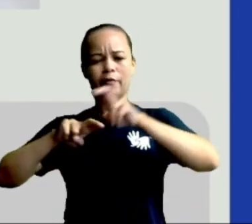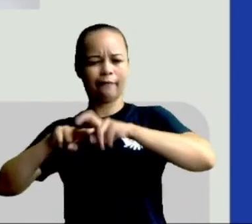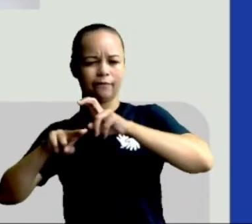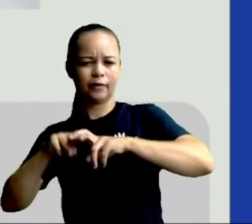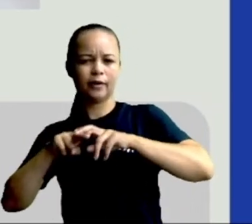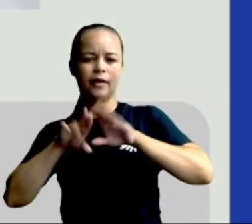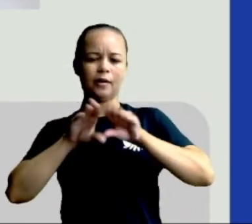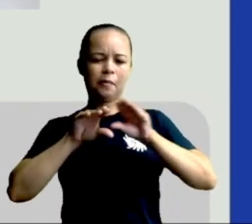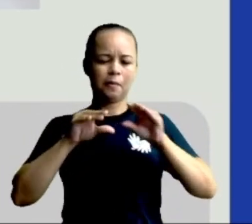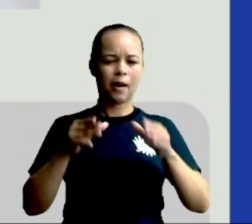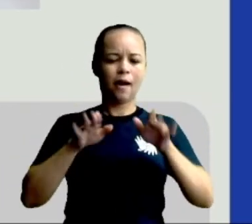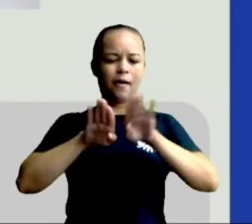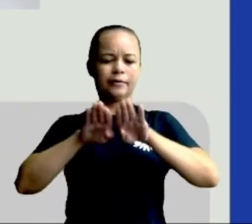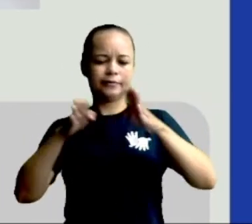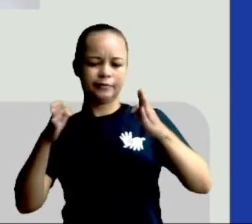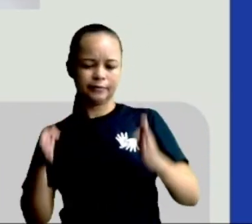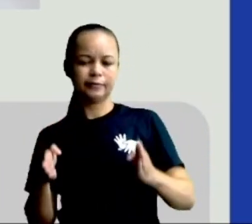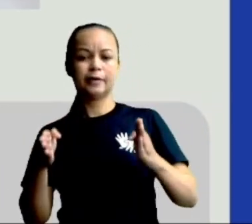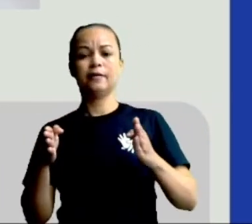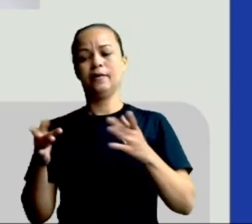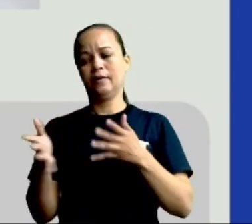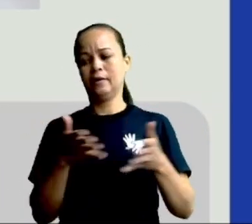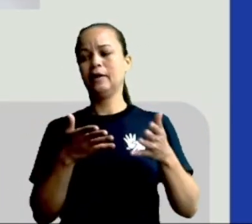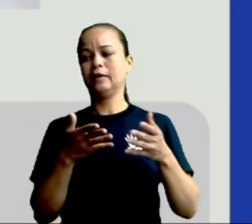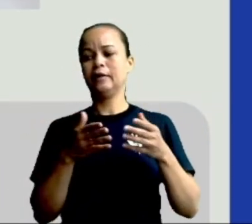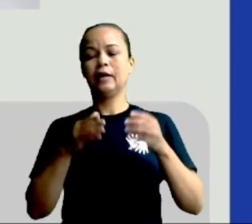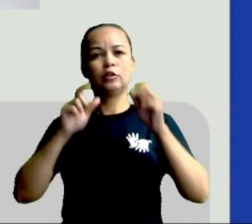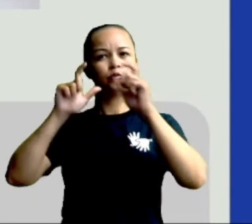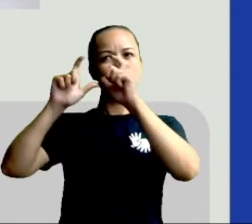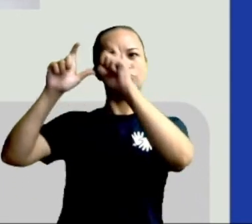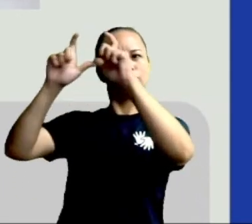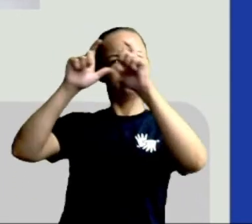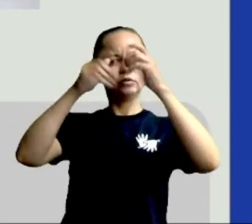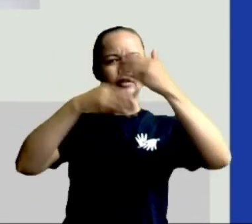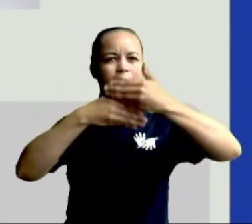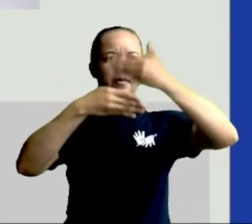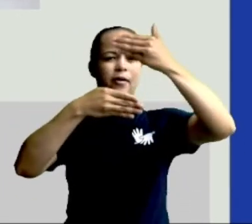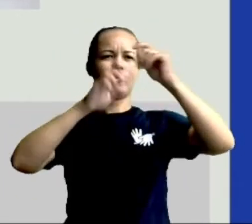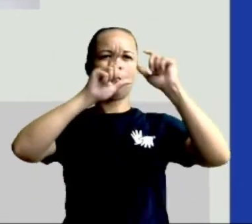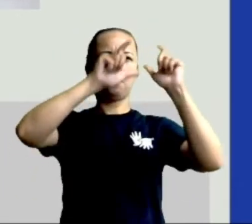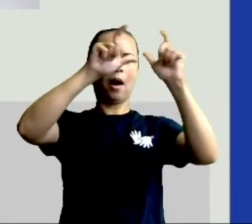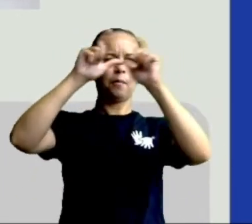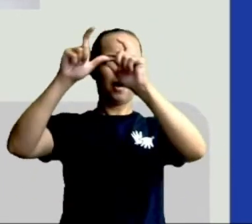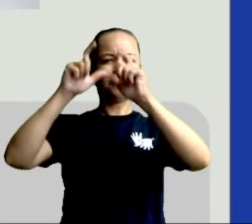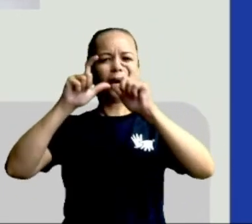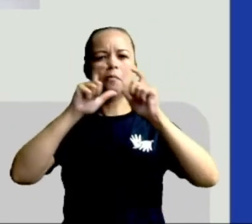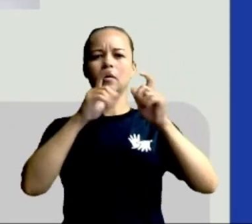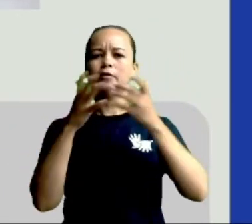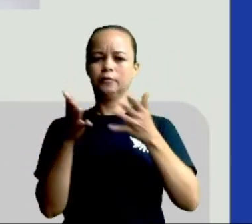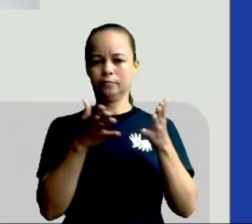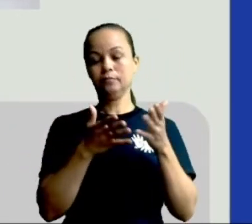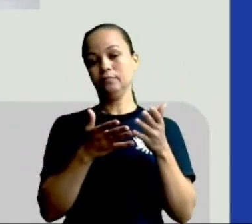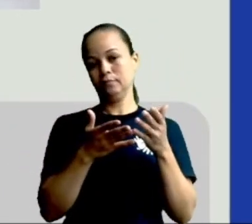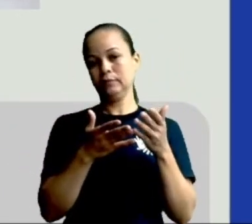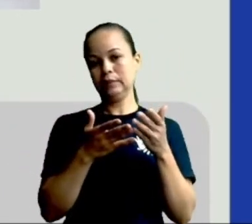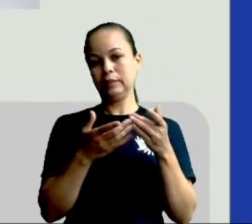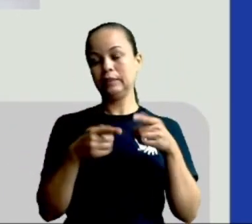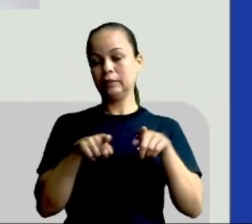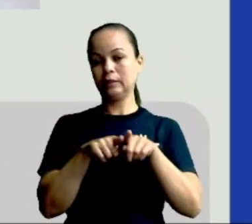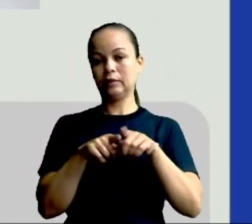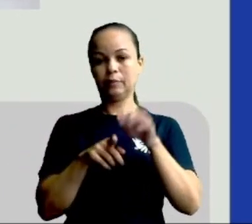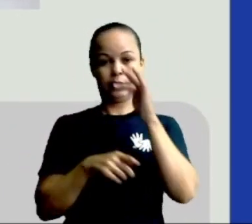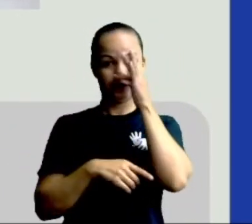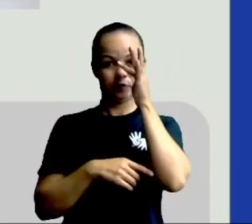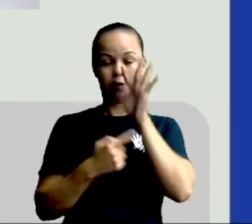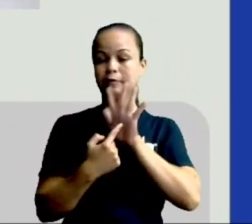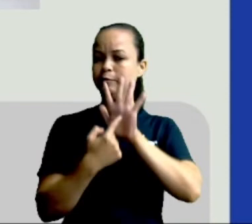cadeiras, né, mesas de apoio, nichos que colocamos objetos decorativos. Então, as plantas aí